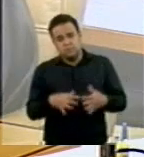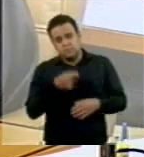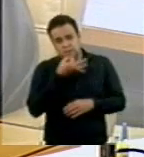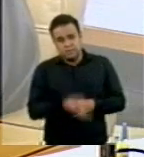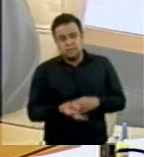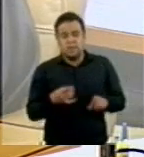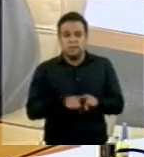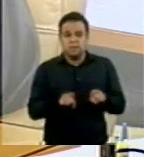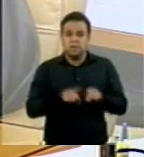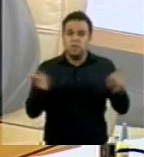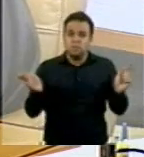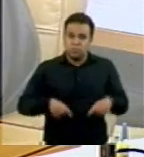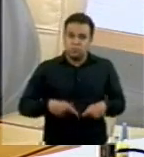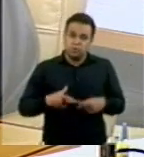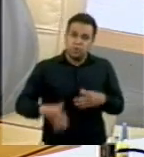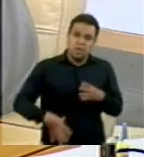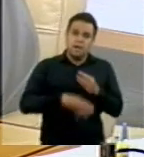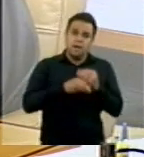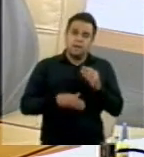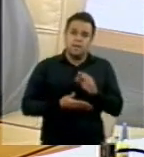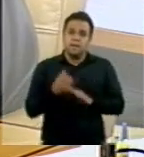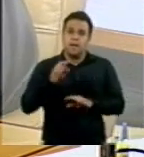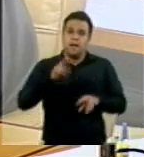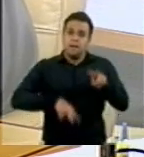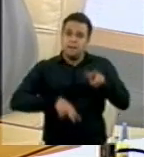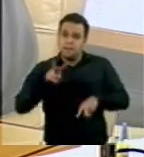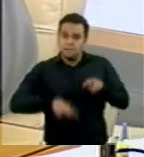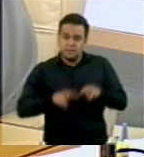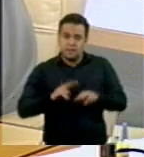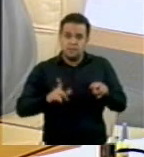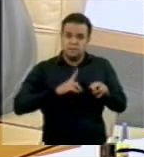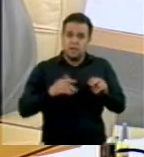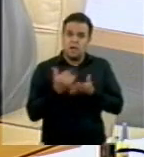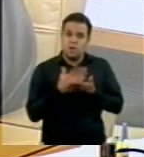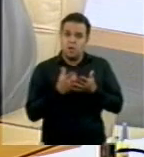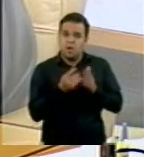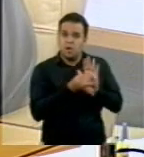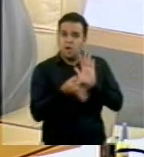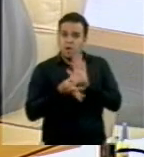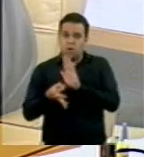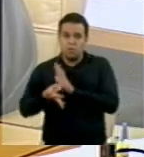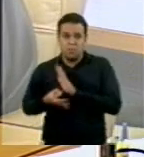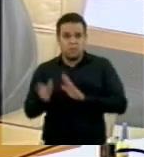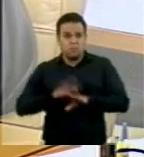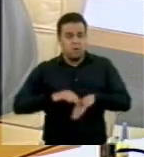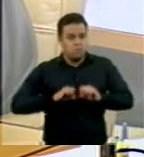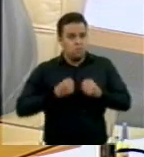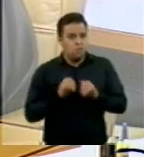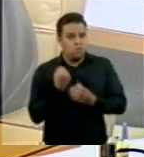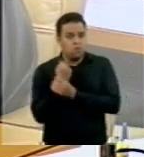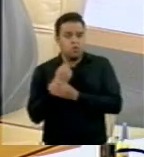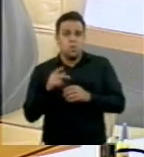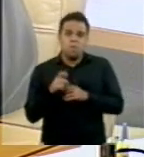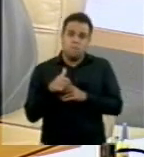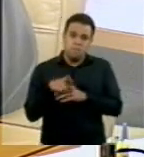se agregar que, no caso em análise, os argumentos seriam robustecidos no plano do direito internacional de